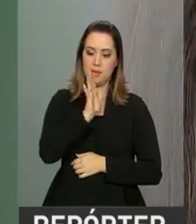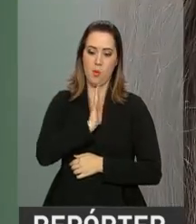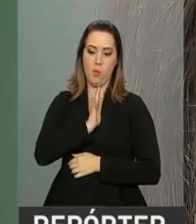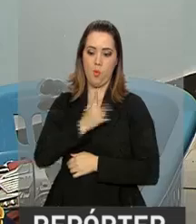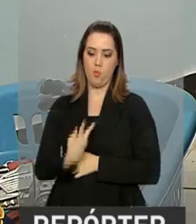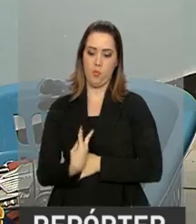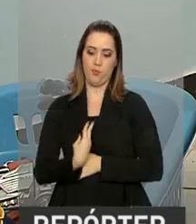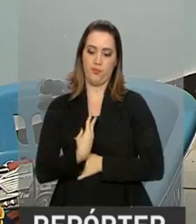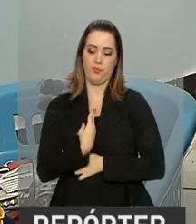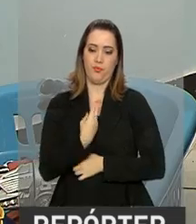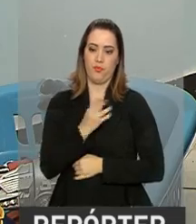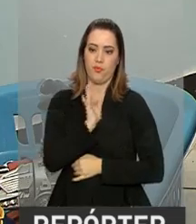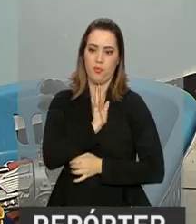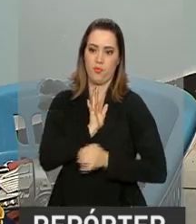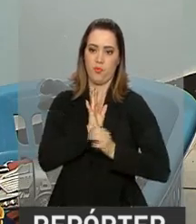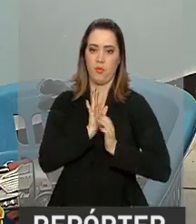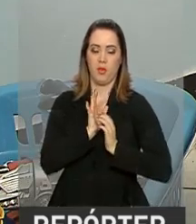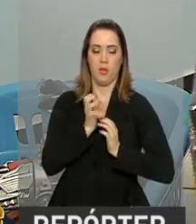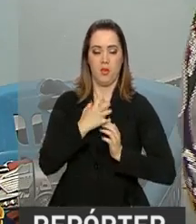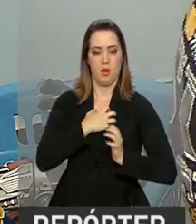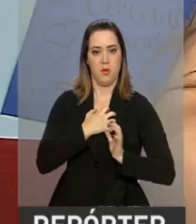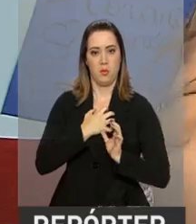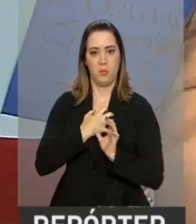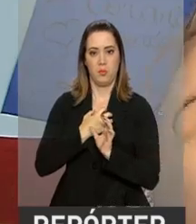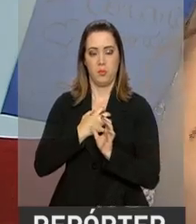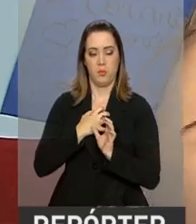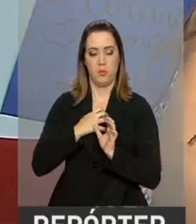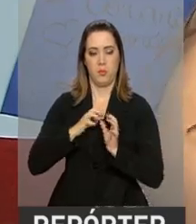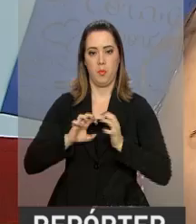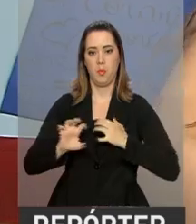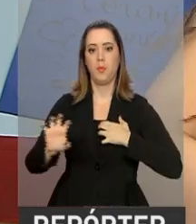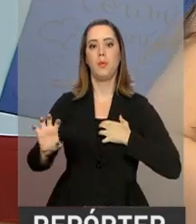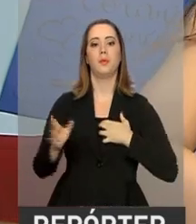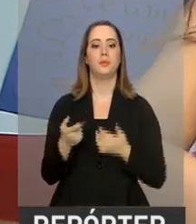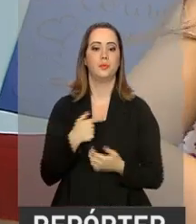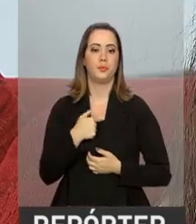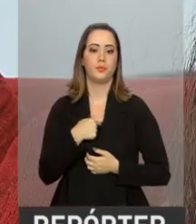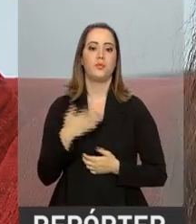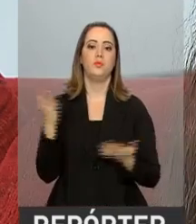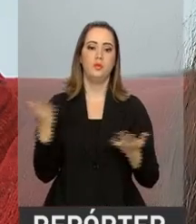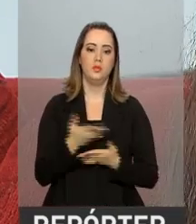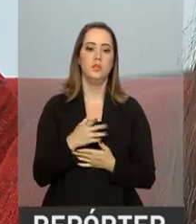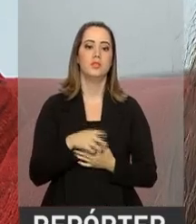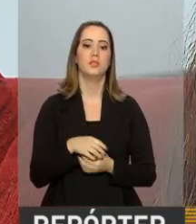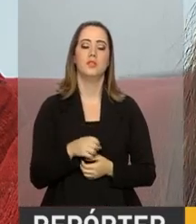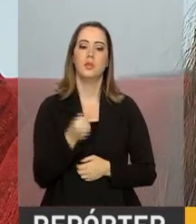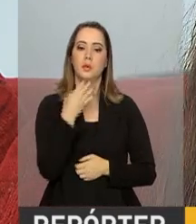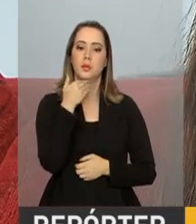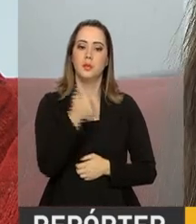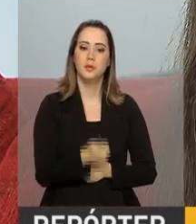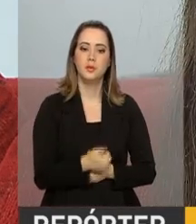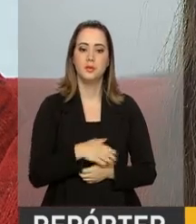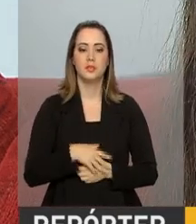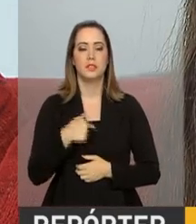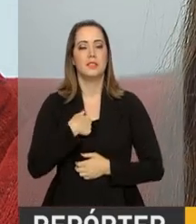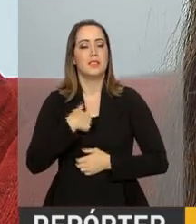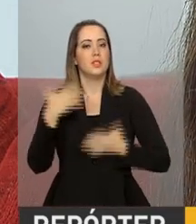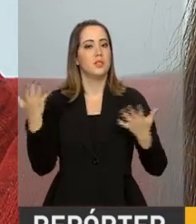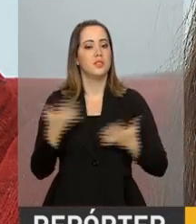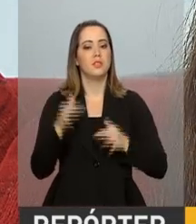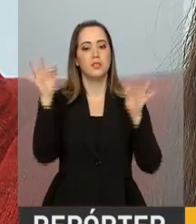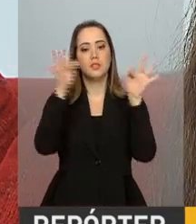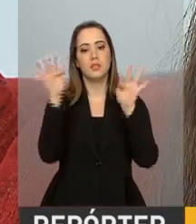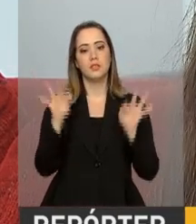coração voltou a brincar e comer e finalmente Matou a saudade agora eu tô feliz que